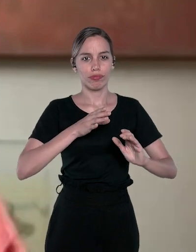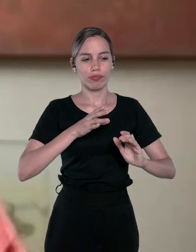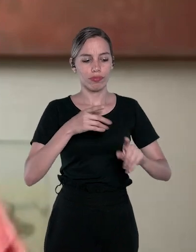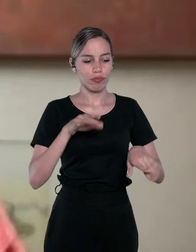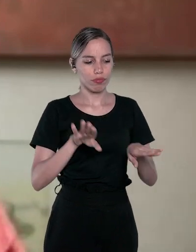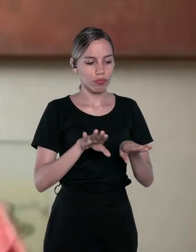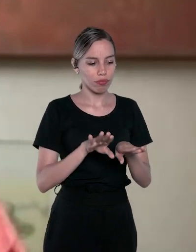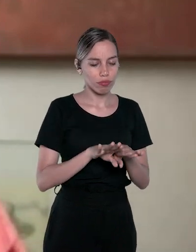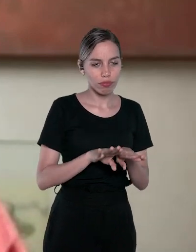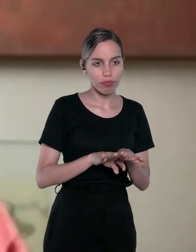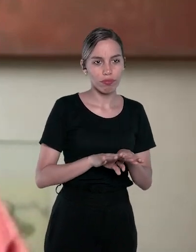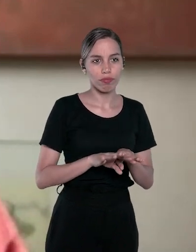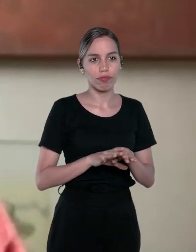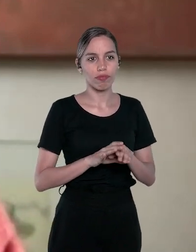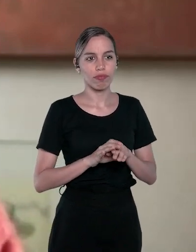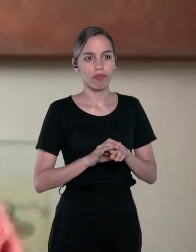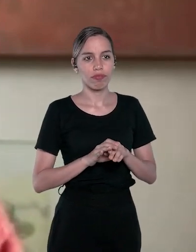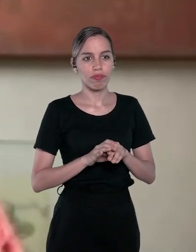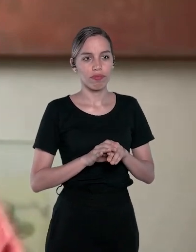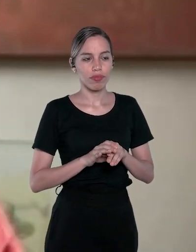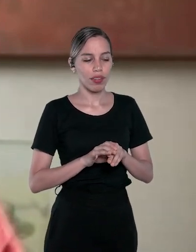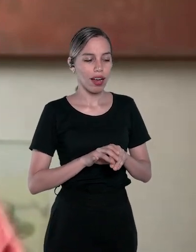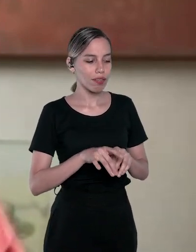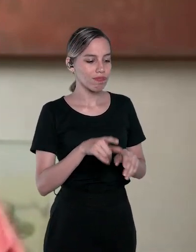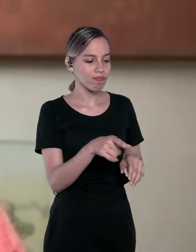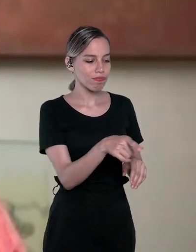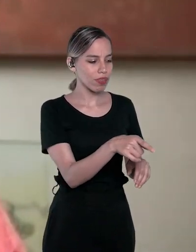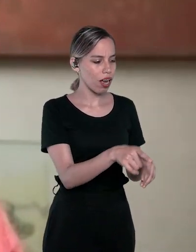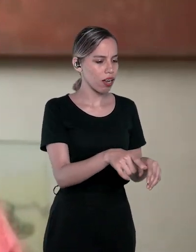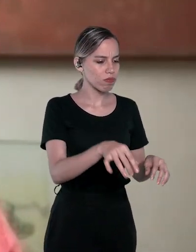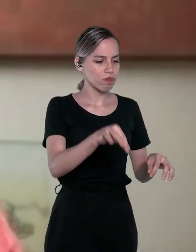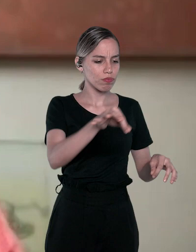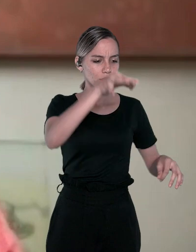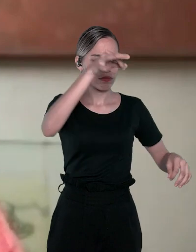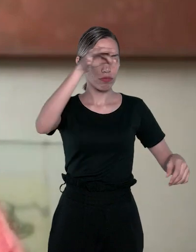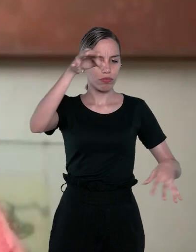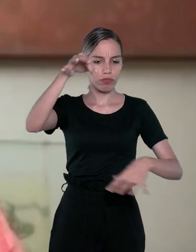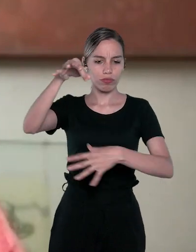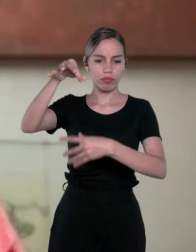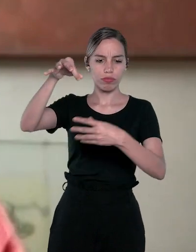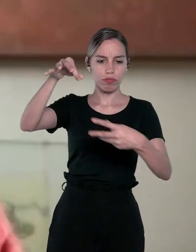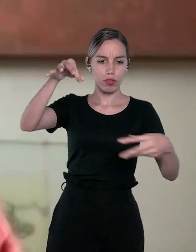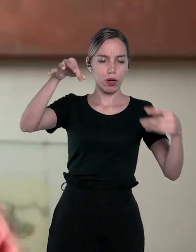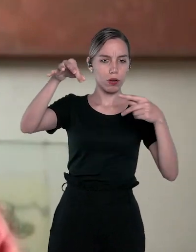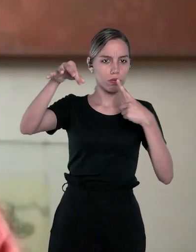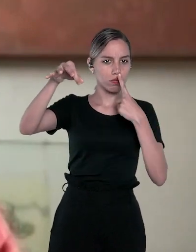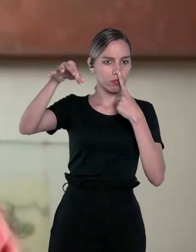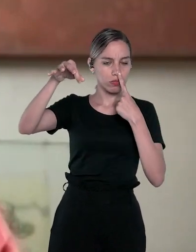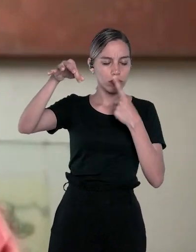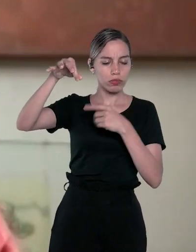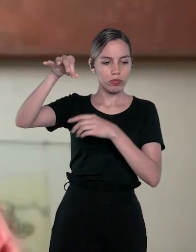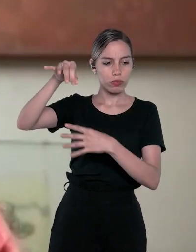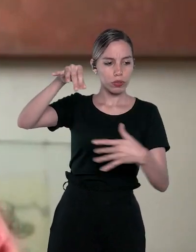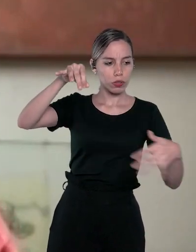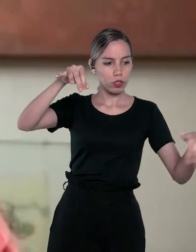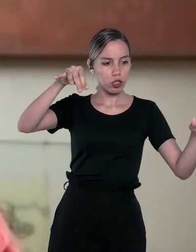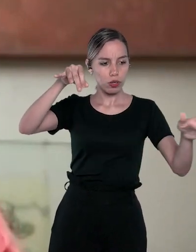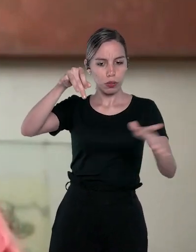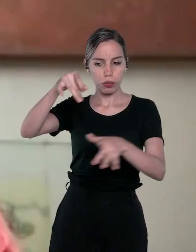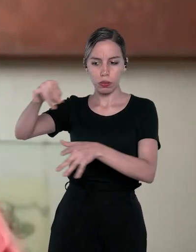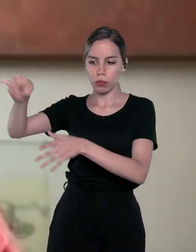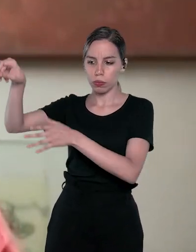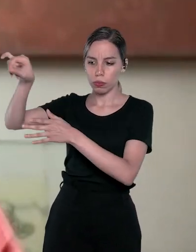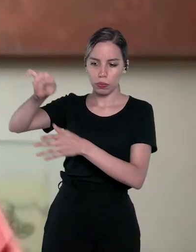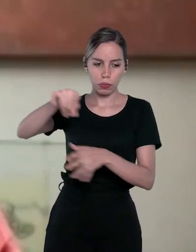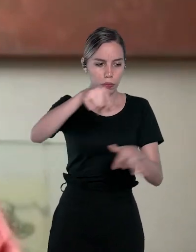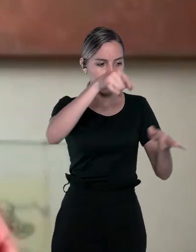sua música e o cheiro de incenso, particularmente, sabe? Então, isso obviamente, é um registro